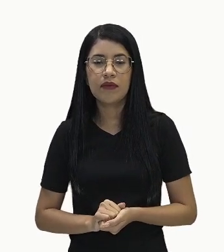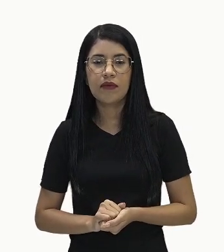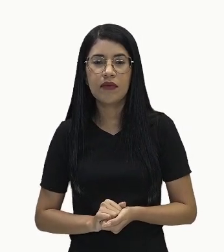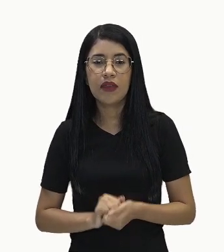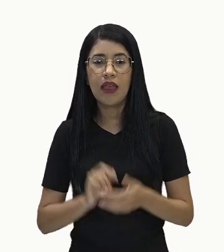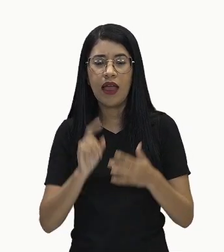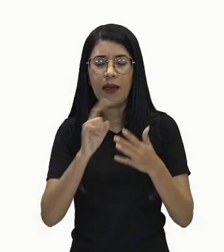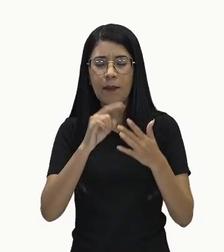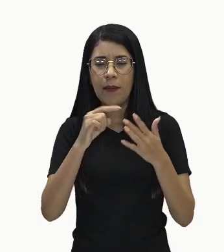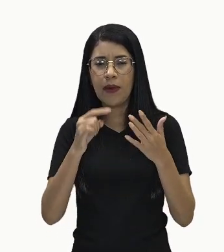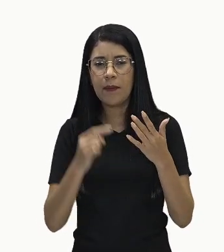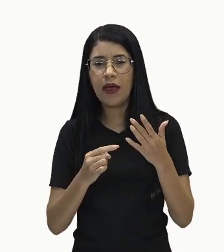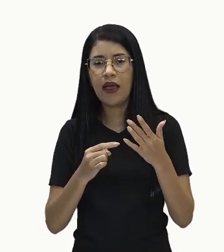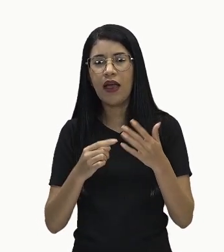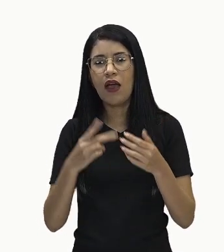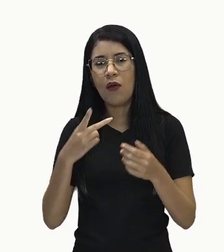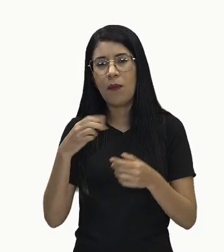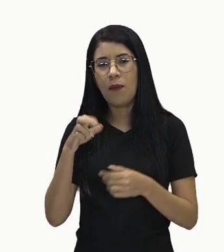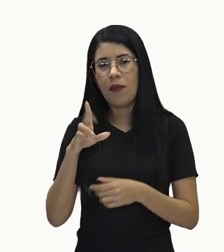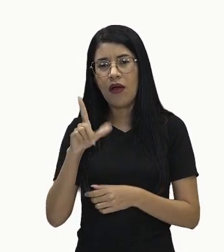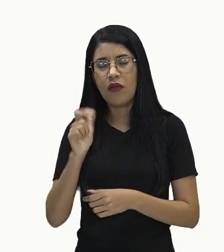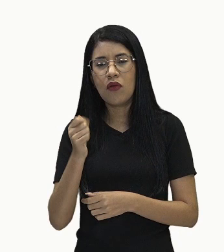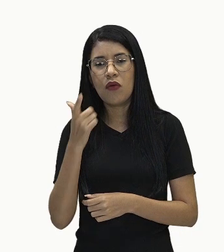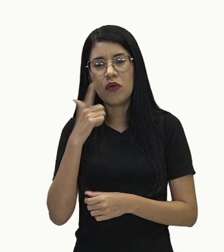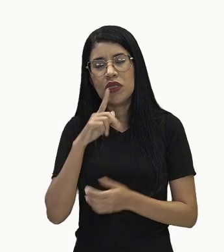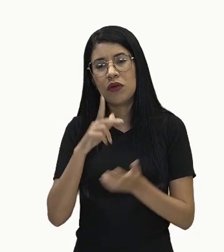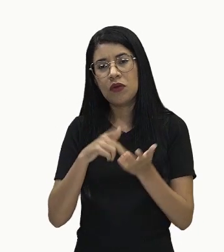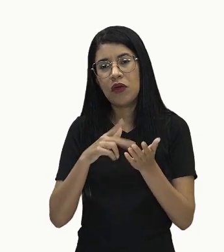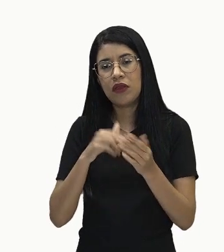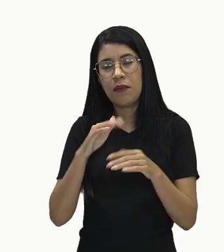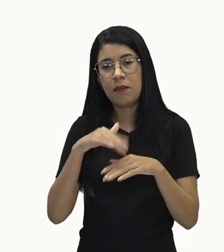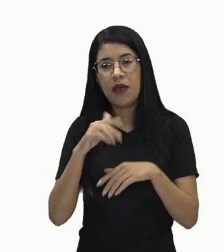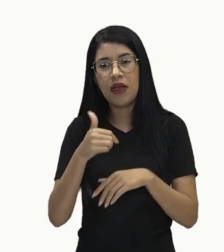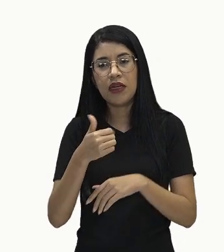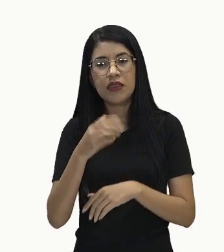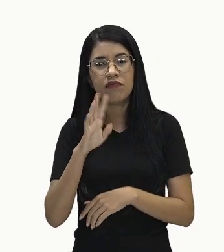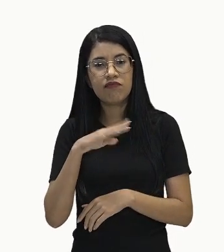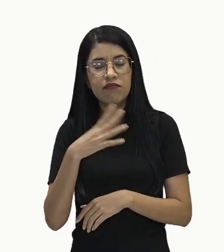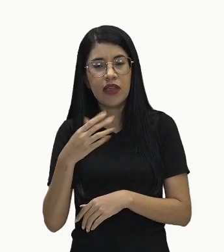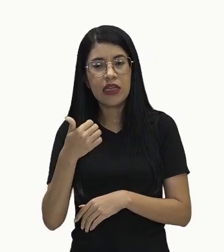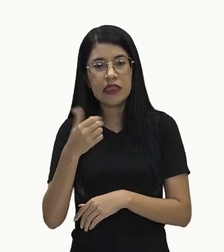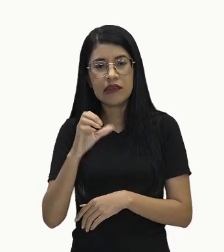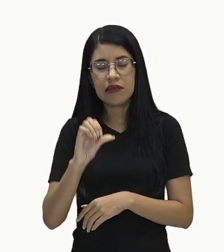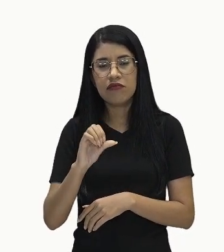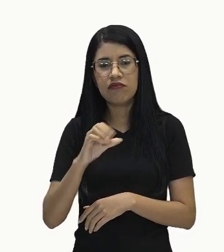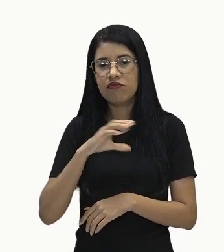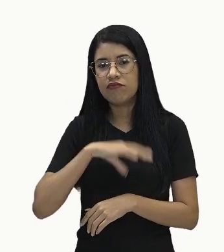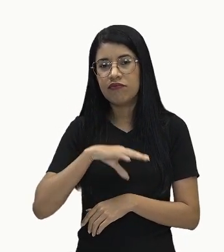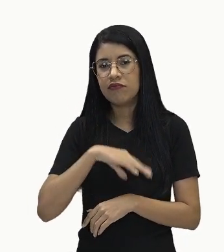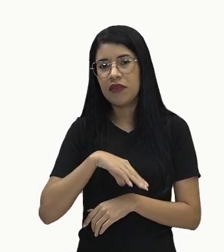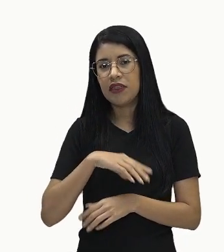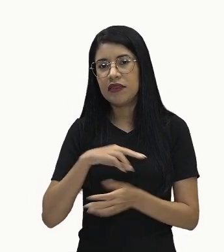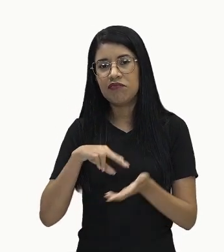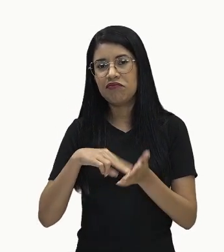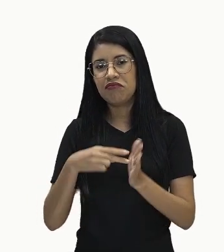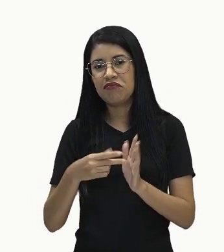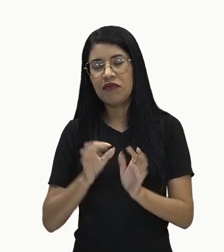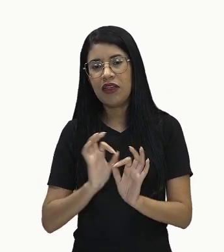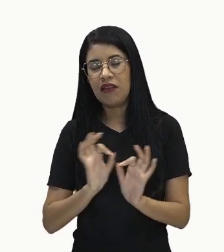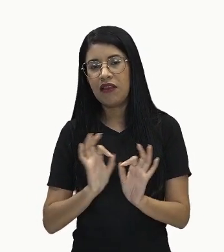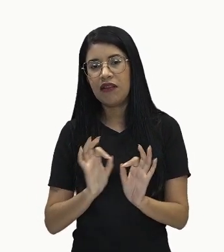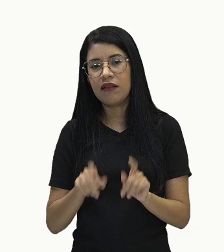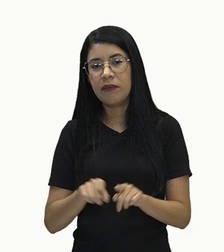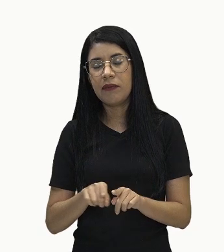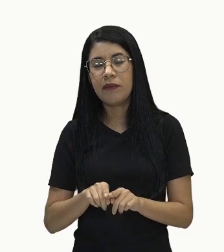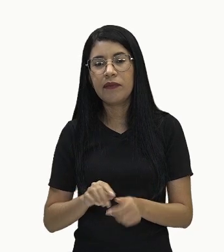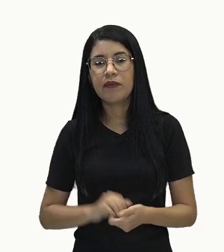né, da trajetória do evento. Aí vem as outras alternativas, né? Paulo, pois, obteve a maior